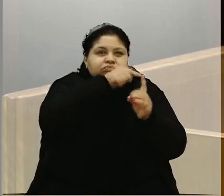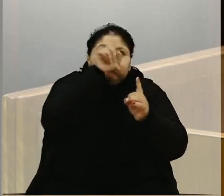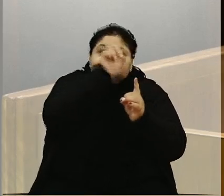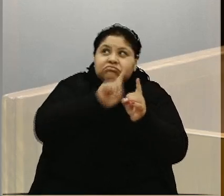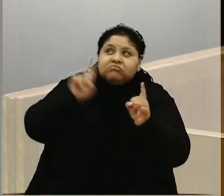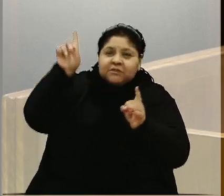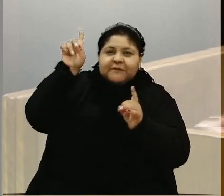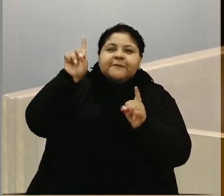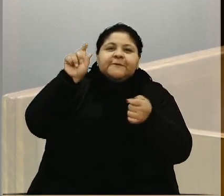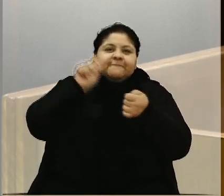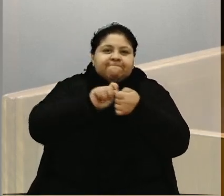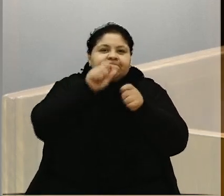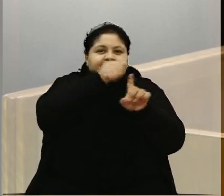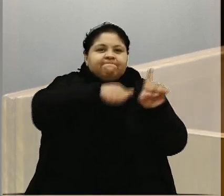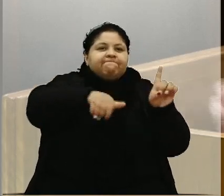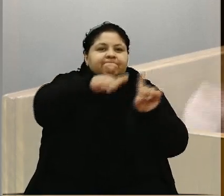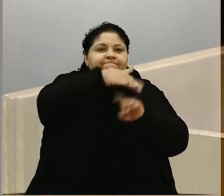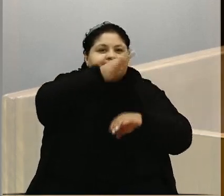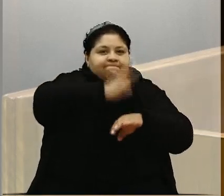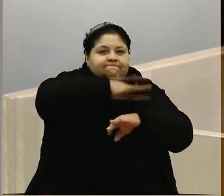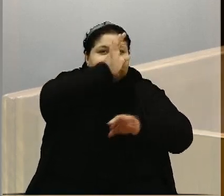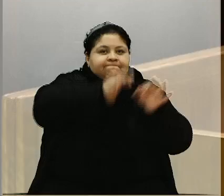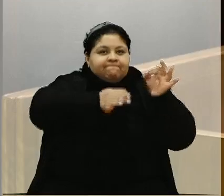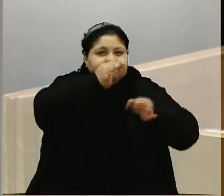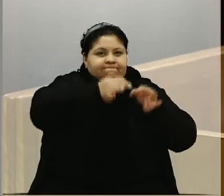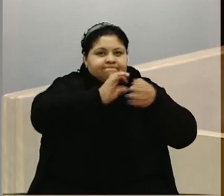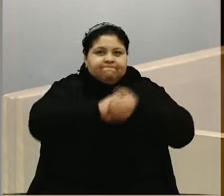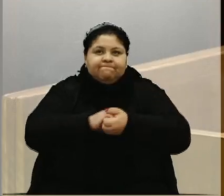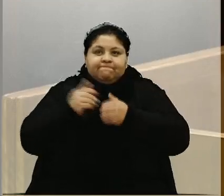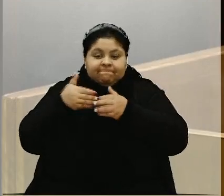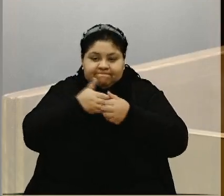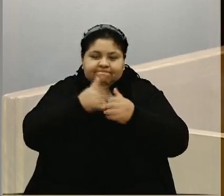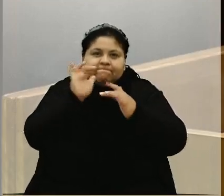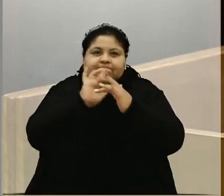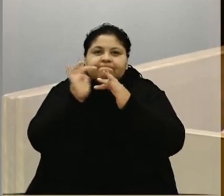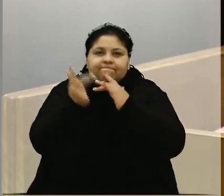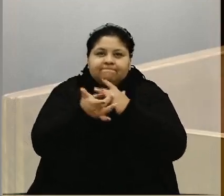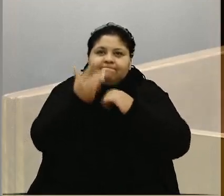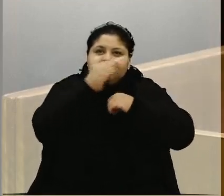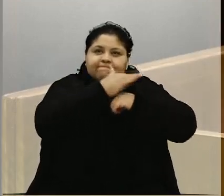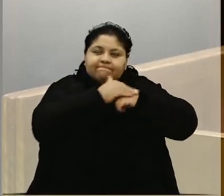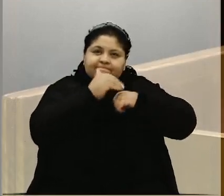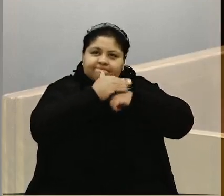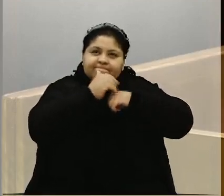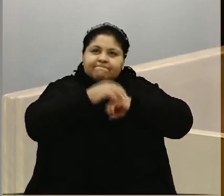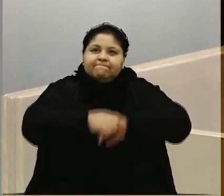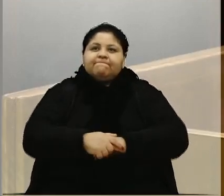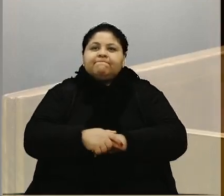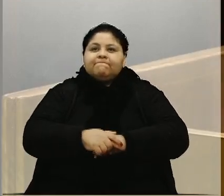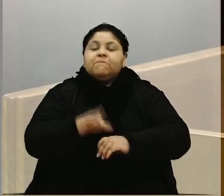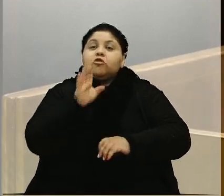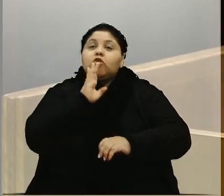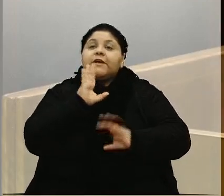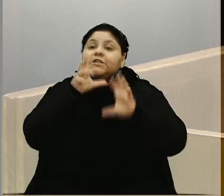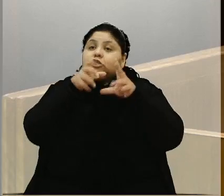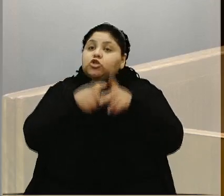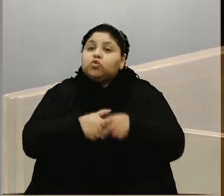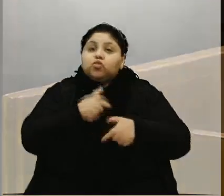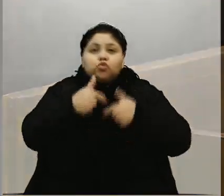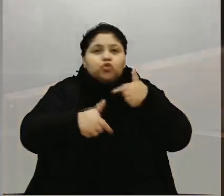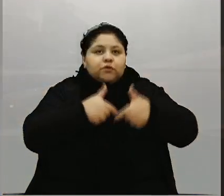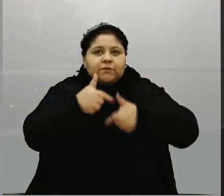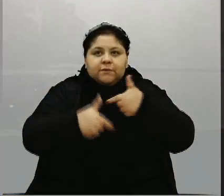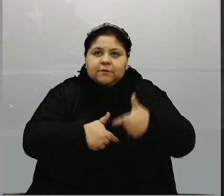é realmente fazer uma sociedade mais justa. Nos acompanhem nas redes sociais, queridos. Nas redes sociais vocês conhecem tudo que nós fazemos semana